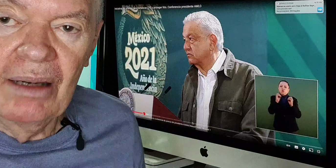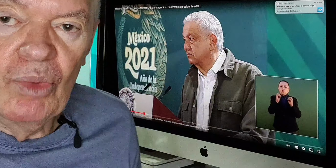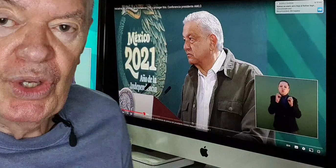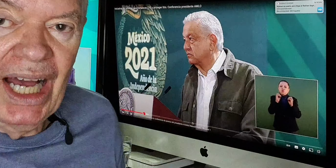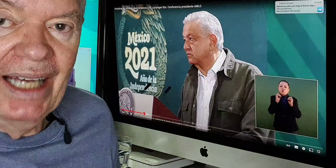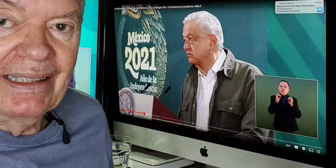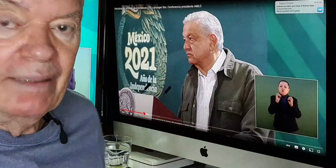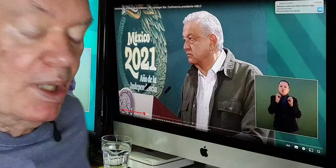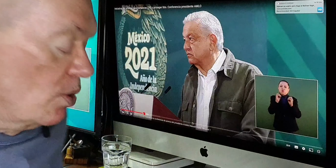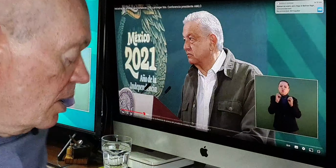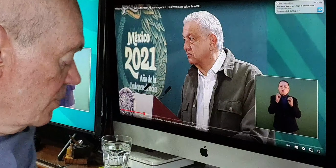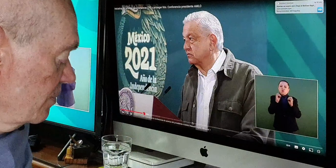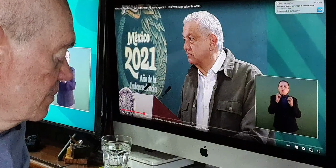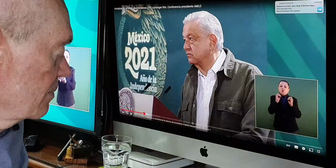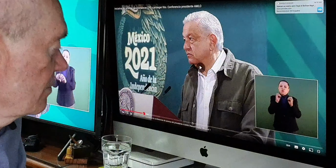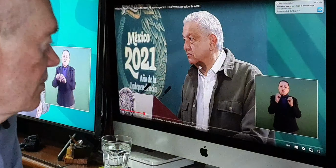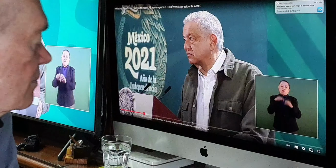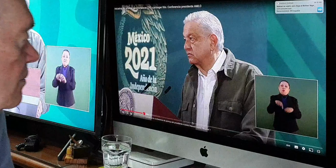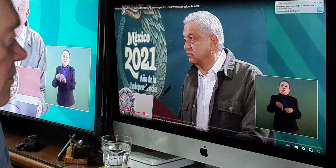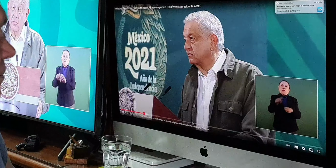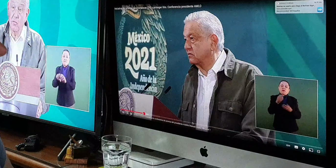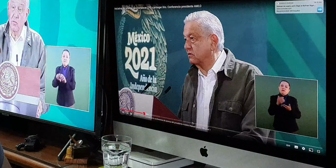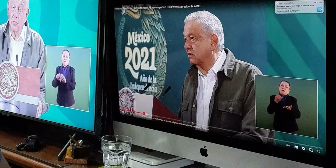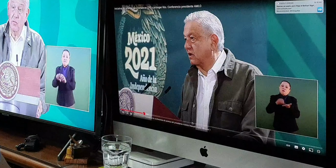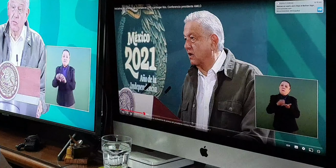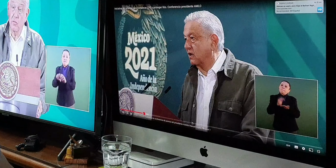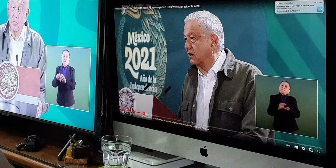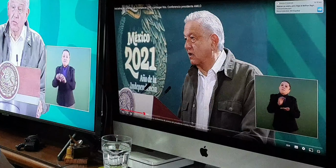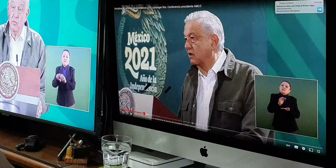produtores mundiais de petróleo.